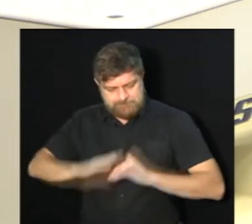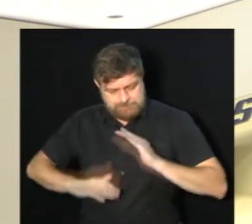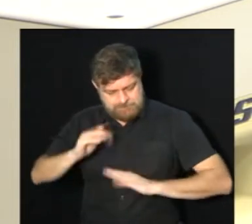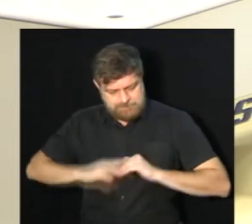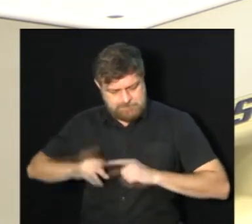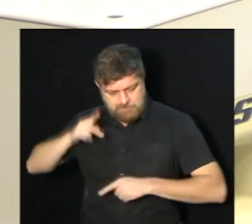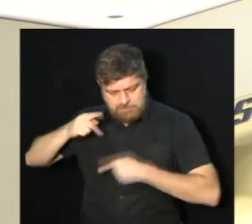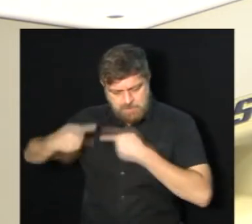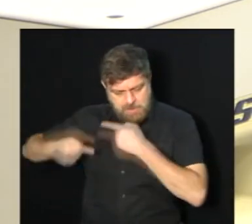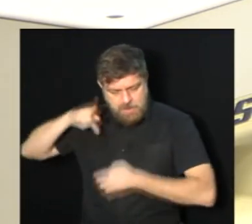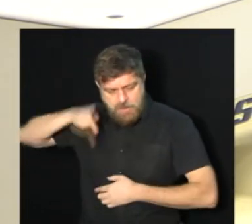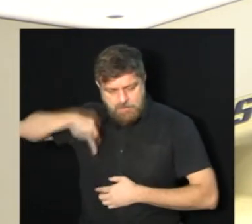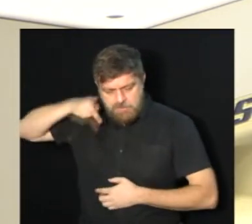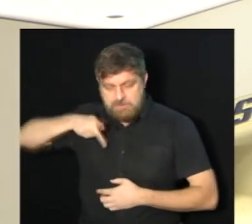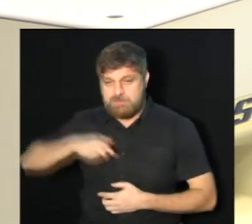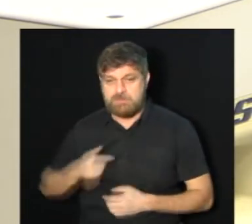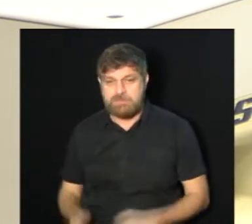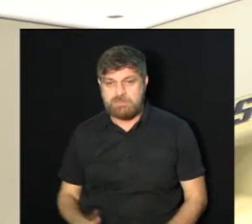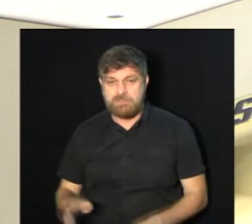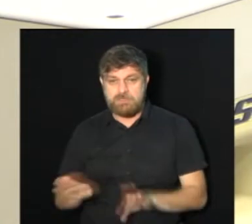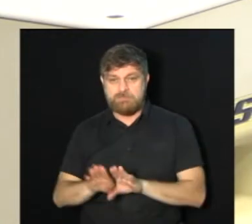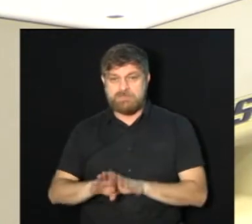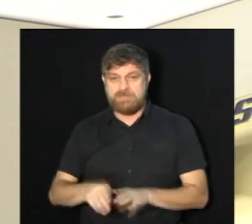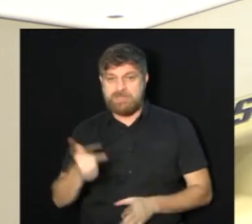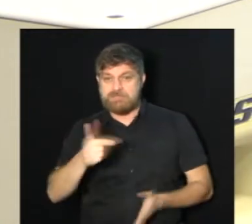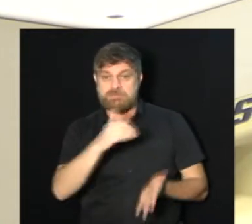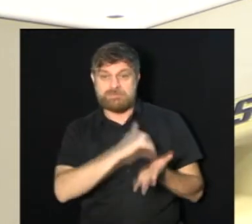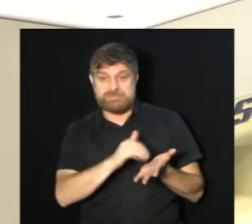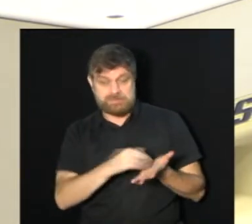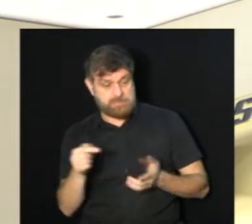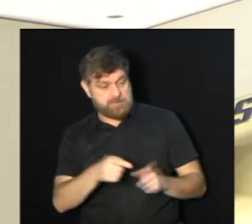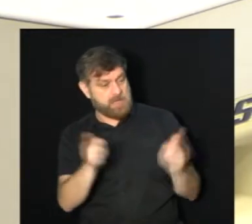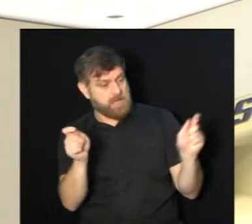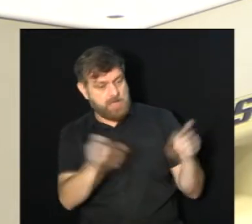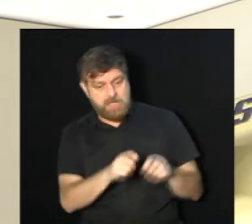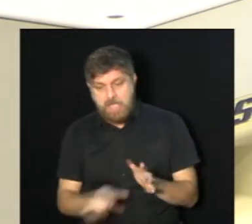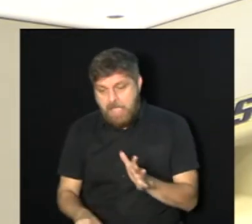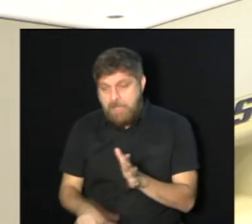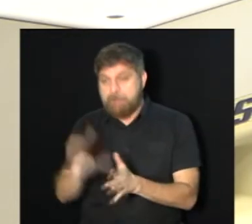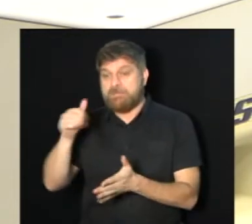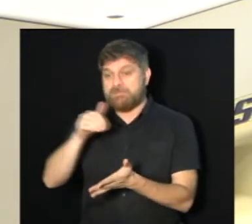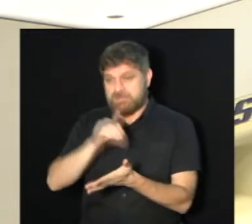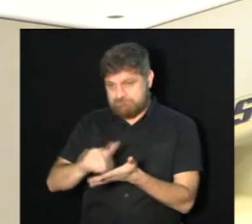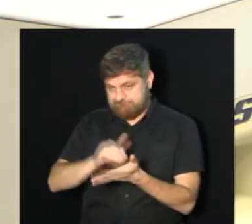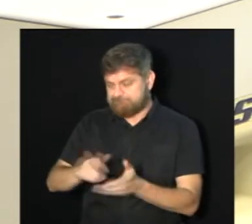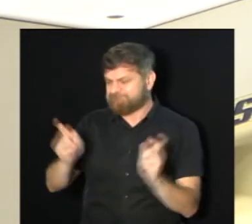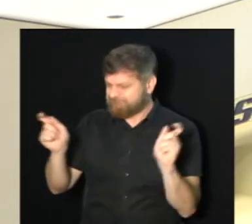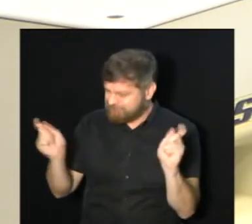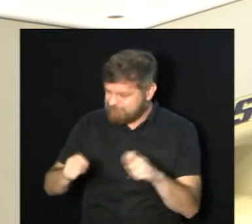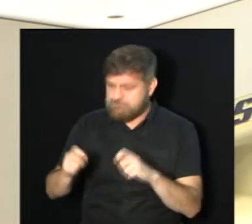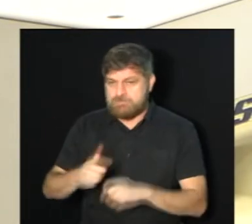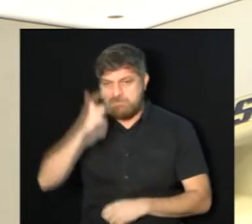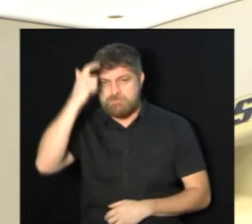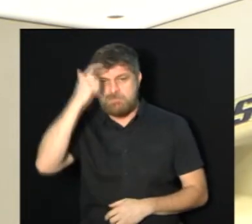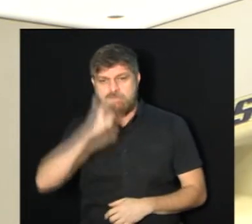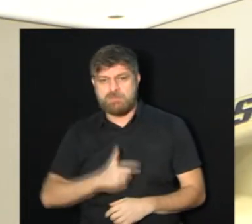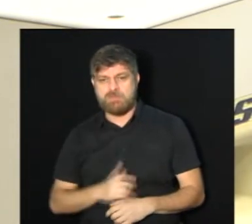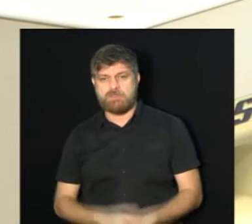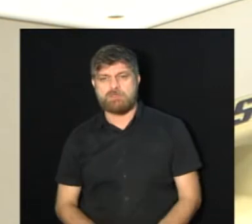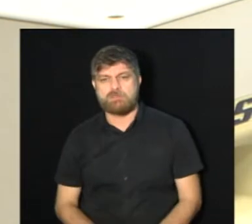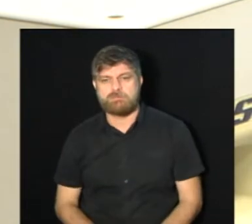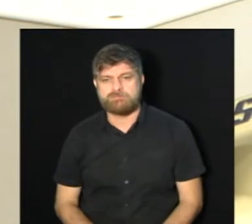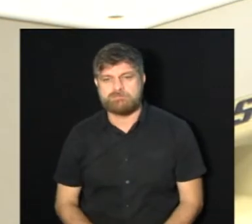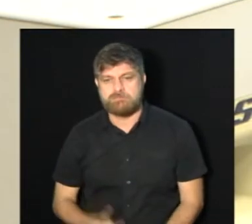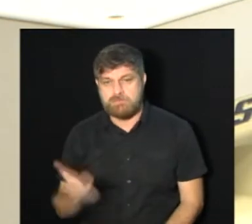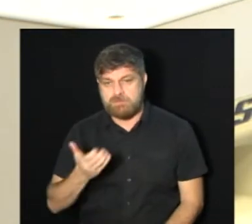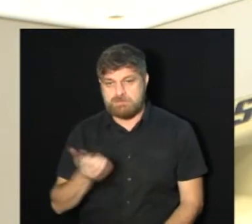que a segunda secretária foi extremamente competente, a primeira secretária foi extremamente competente e eu concorri para